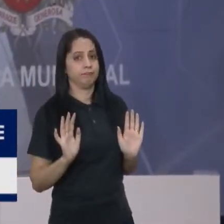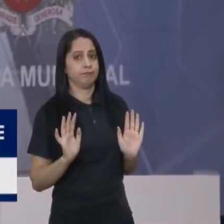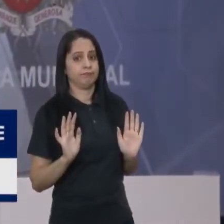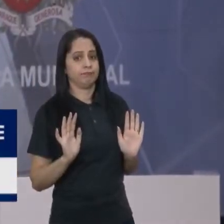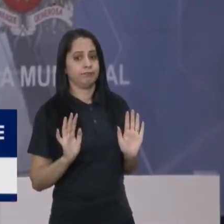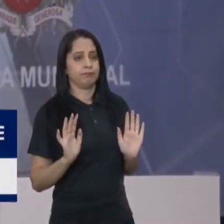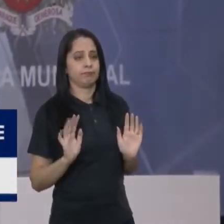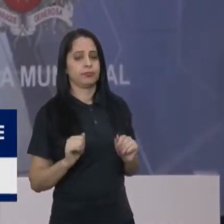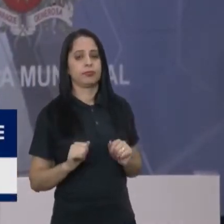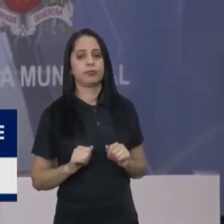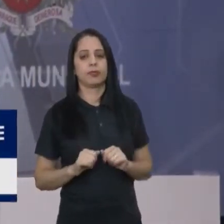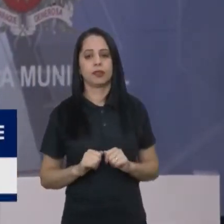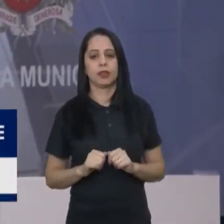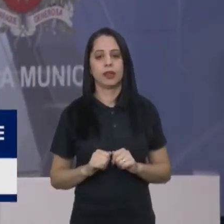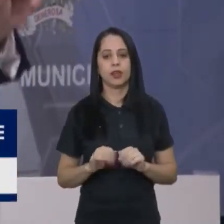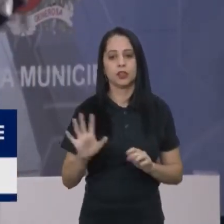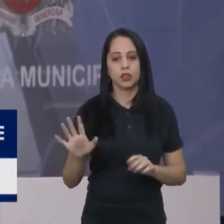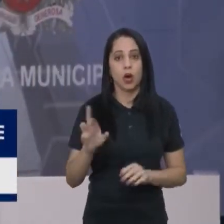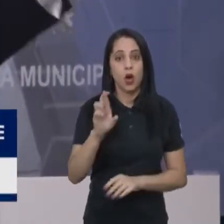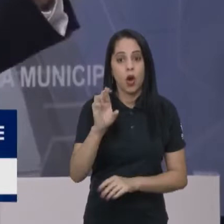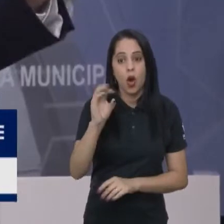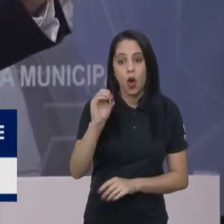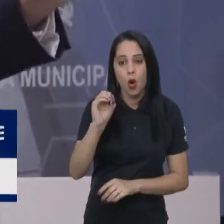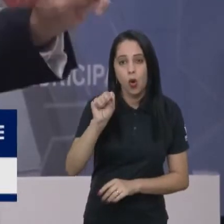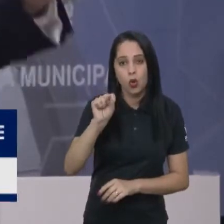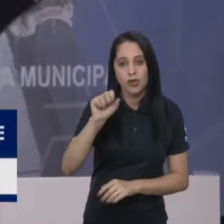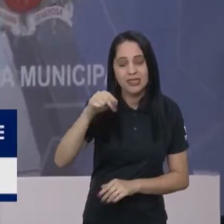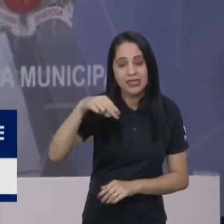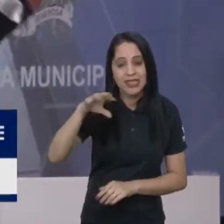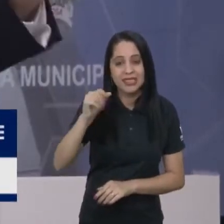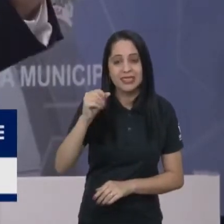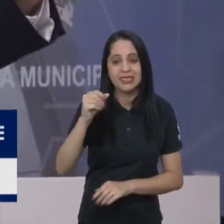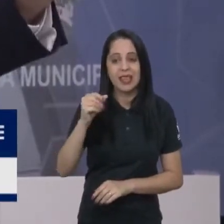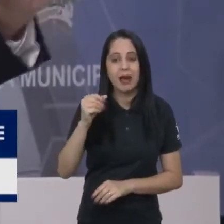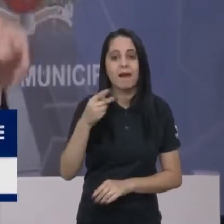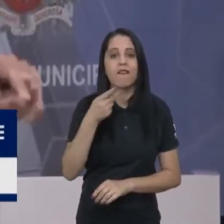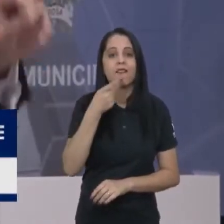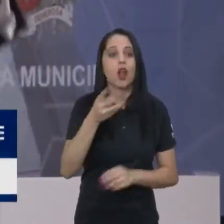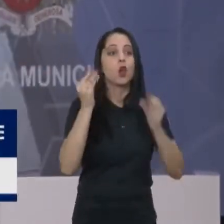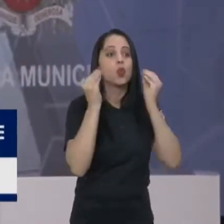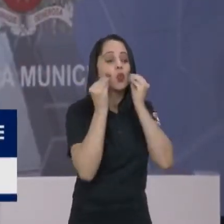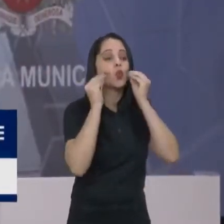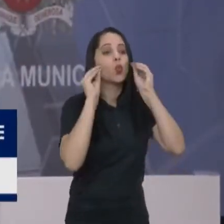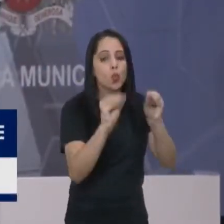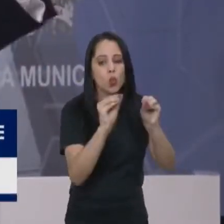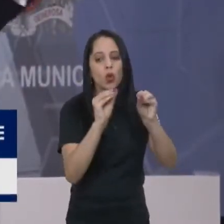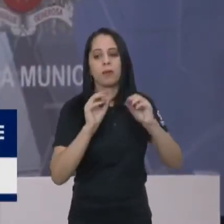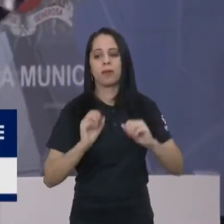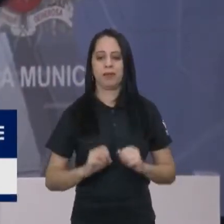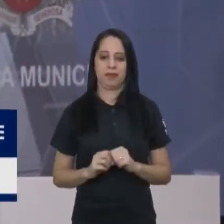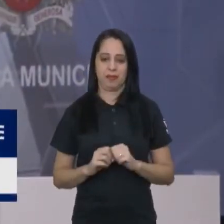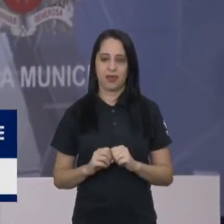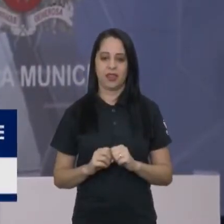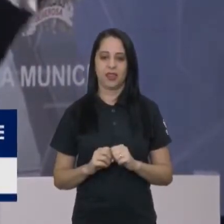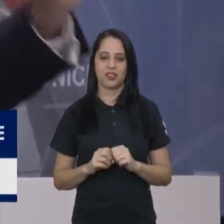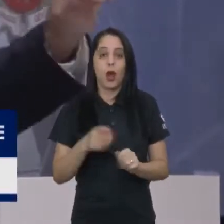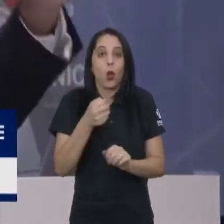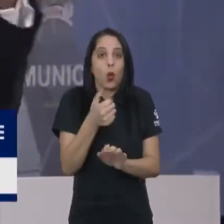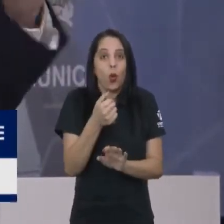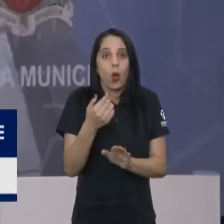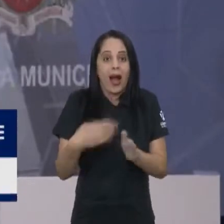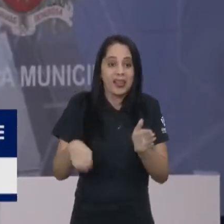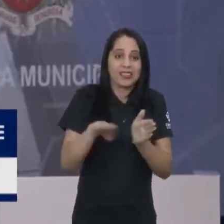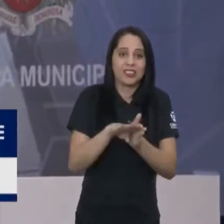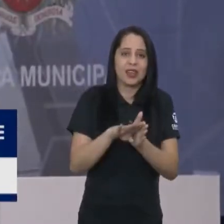o setor público. Aliás, deixa eu fazer um adendo aqui, a Rosana mandou um beijão para vocês, tá? Ela não pôde vir, mas ela ficou muito, quase que ela veio, no